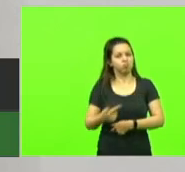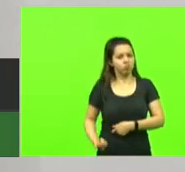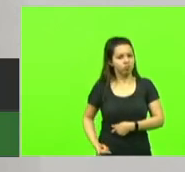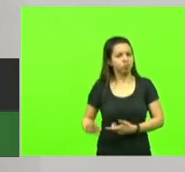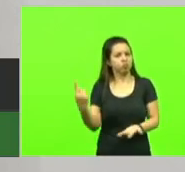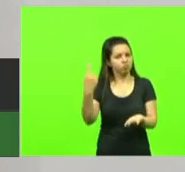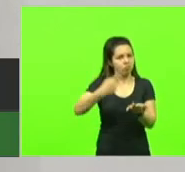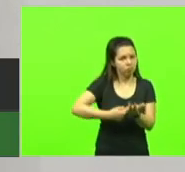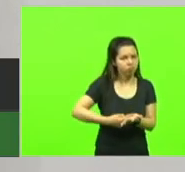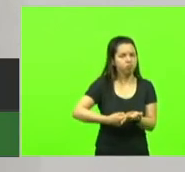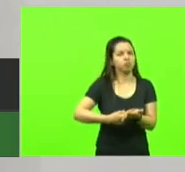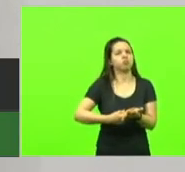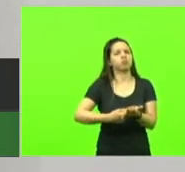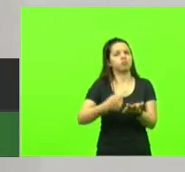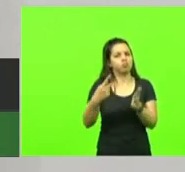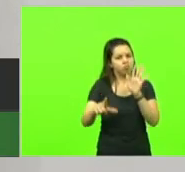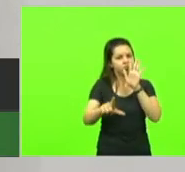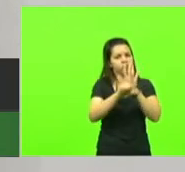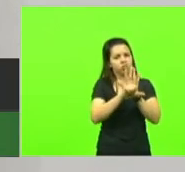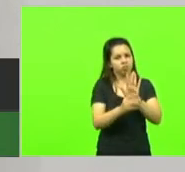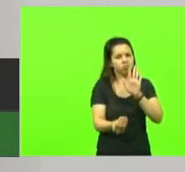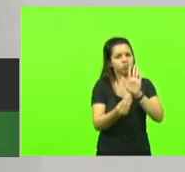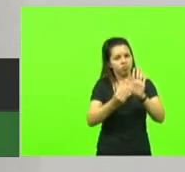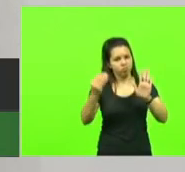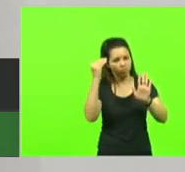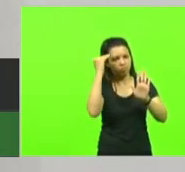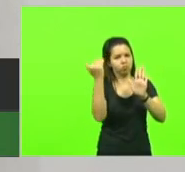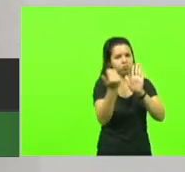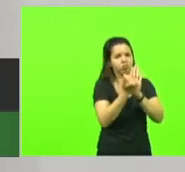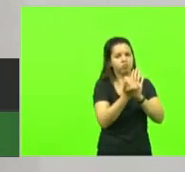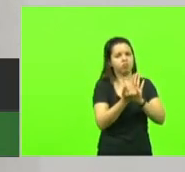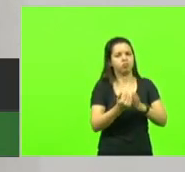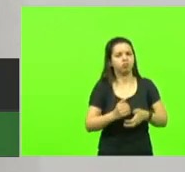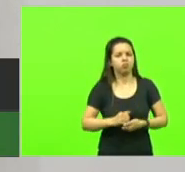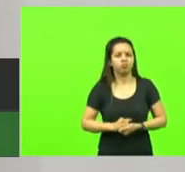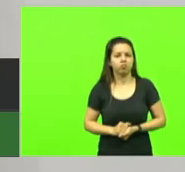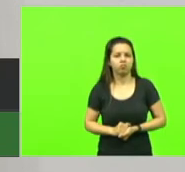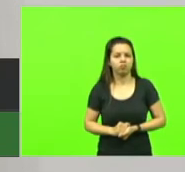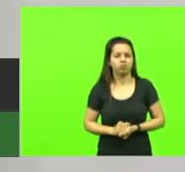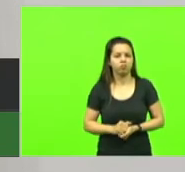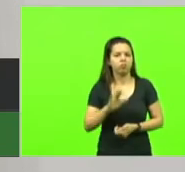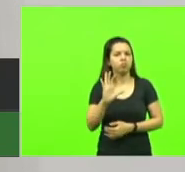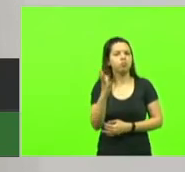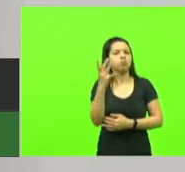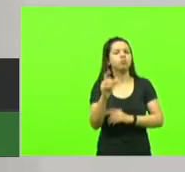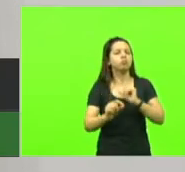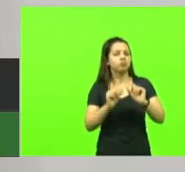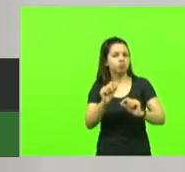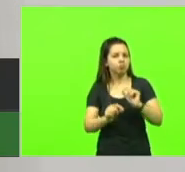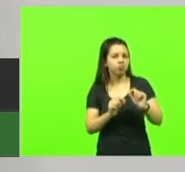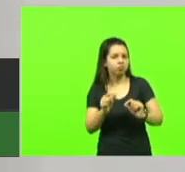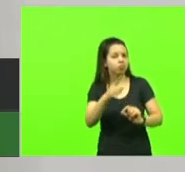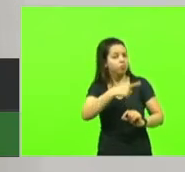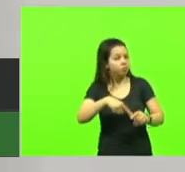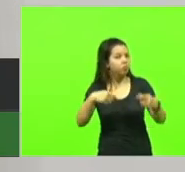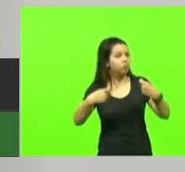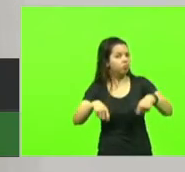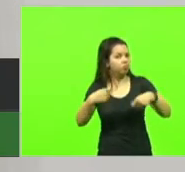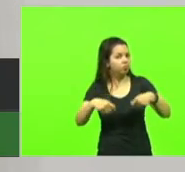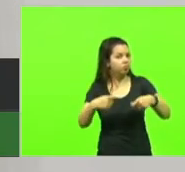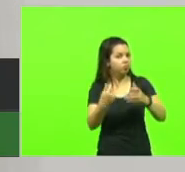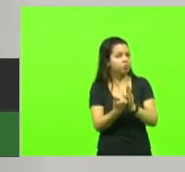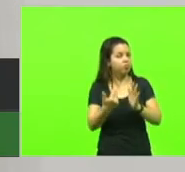compromissos estabelecidos em lei. Lei cumpra-se, né? Pois bem, só que acontece o seguinte, só que nós precisamos ter mais agora